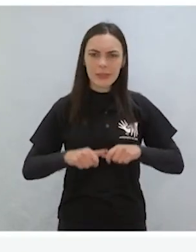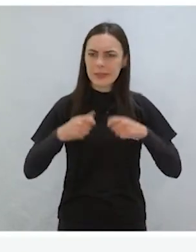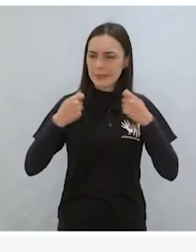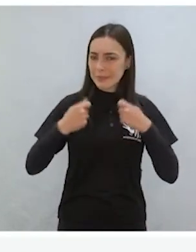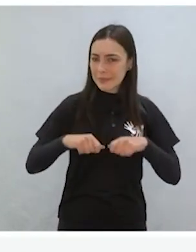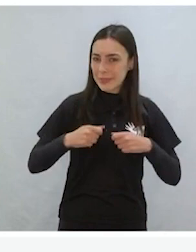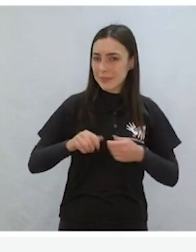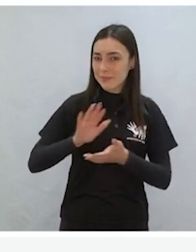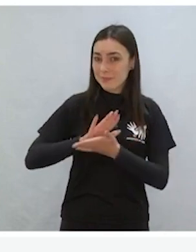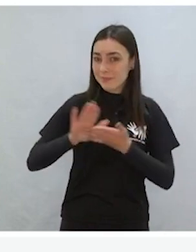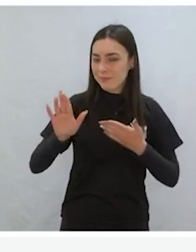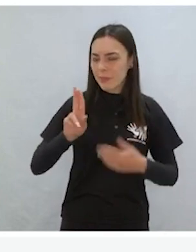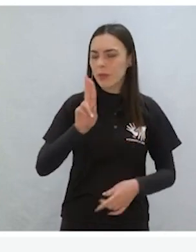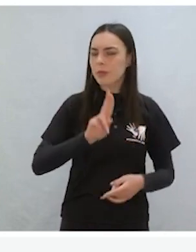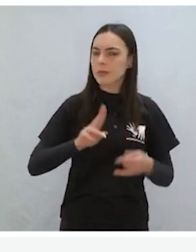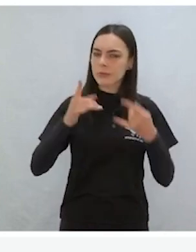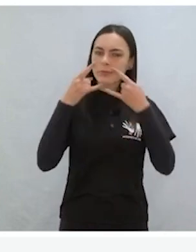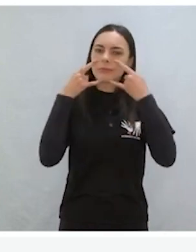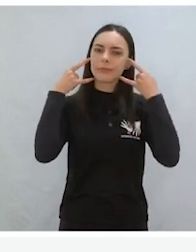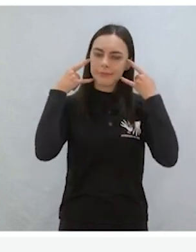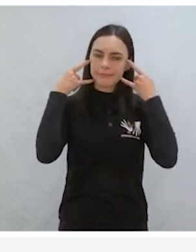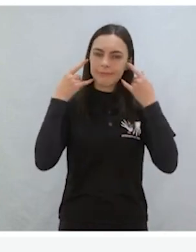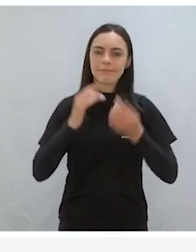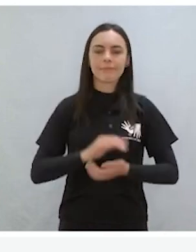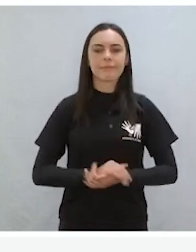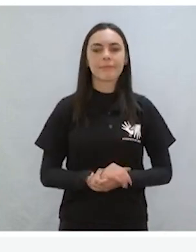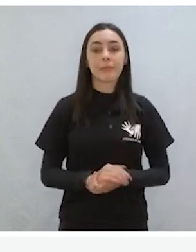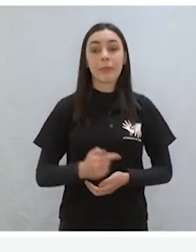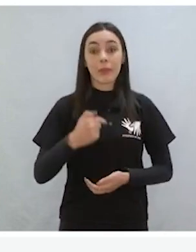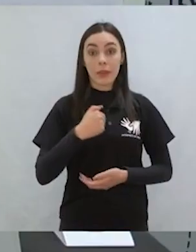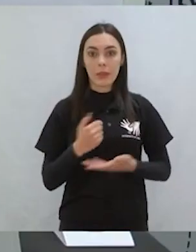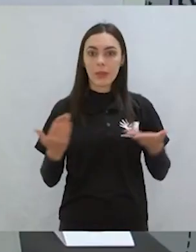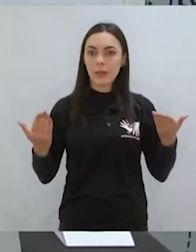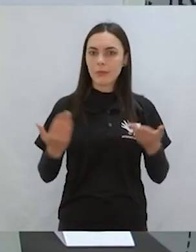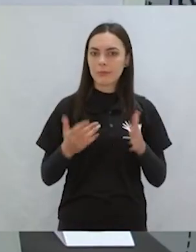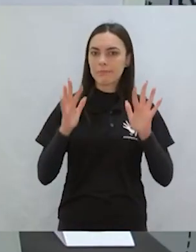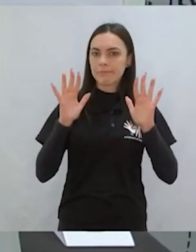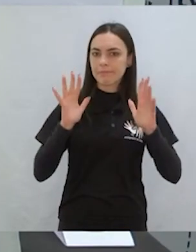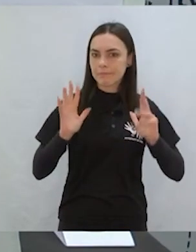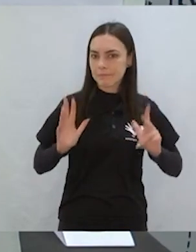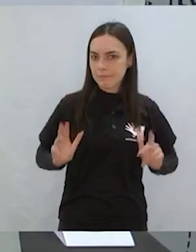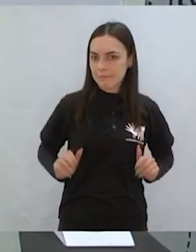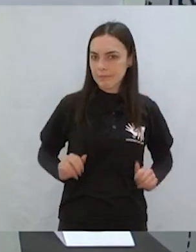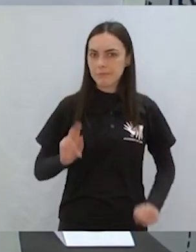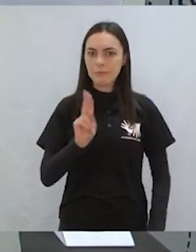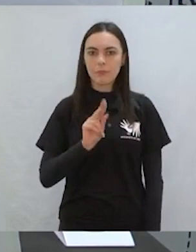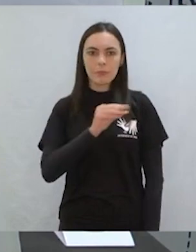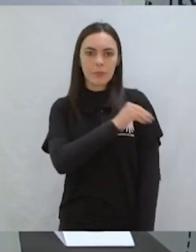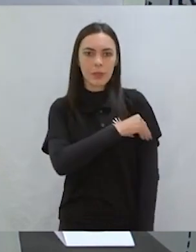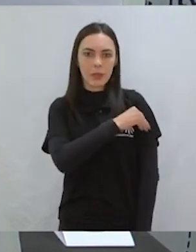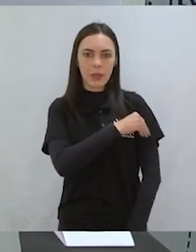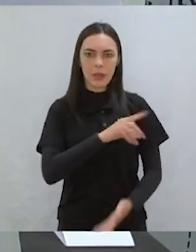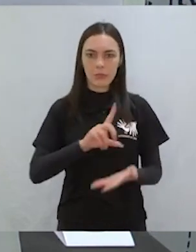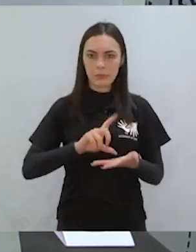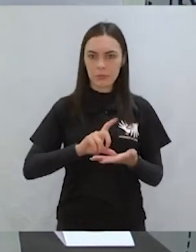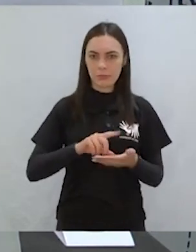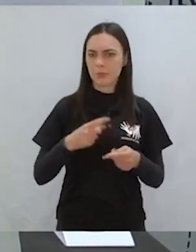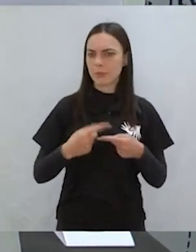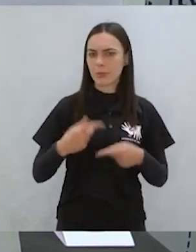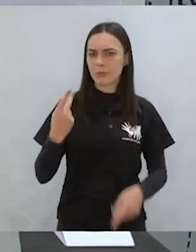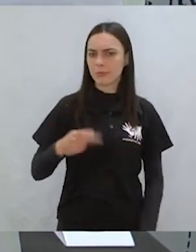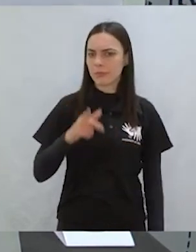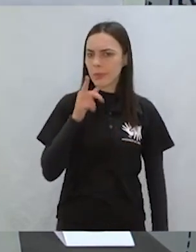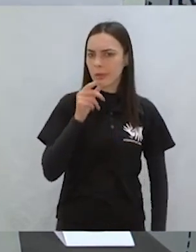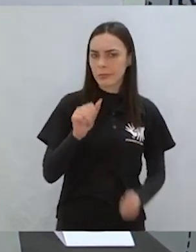casa, mas se precisar sair, use máscara. Eu vou higienizar as minhas mãos, passar álcool em gel, porque aqui nós